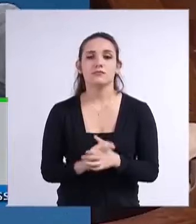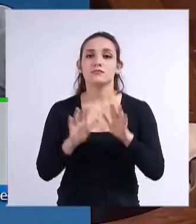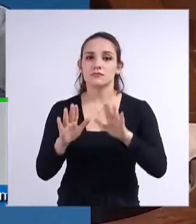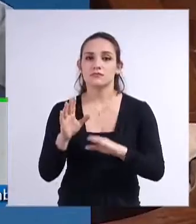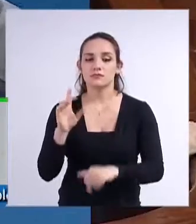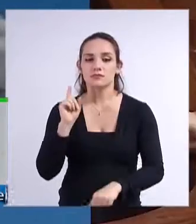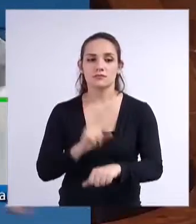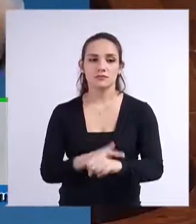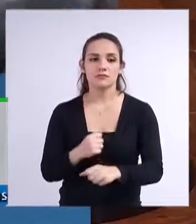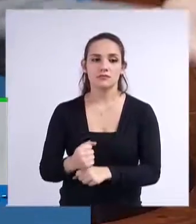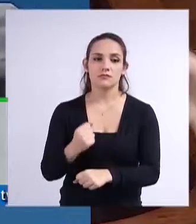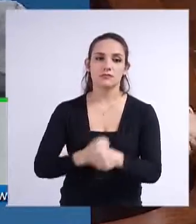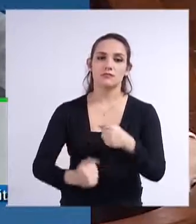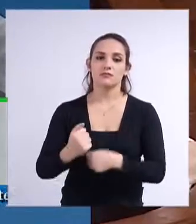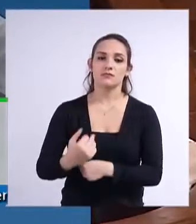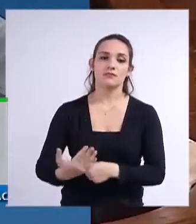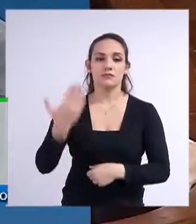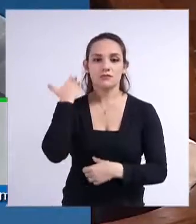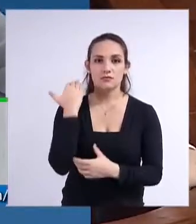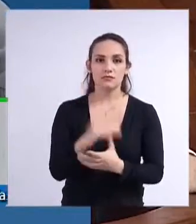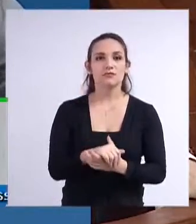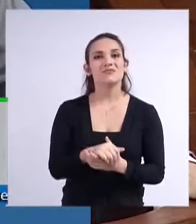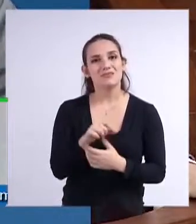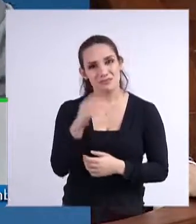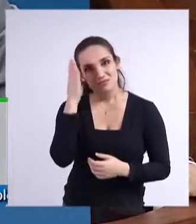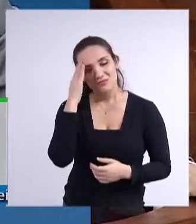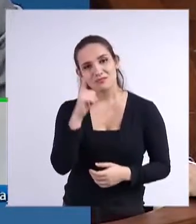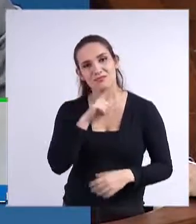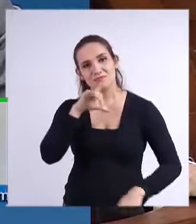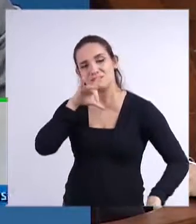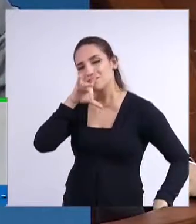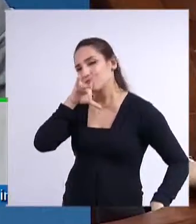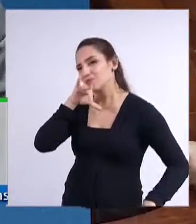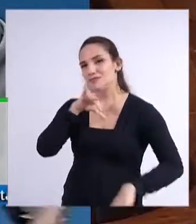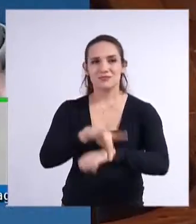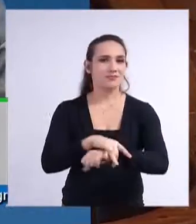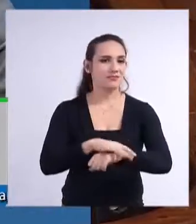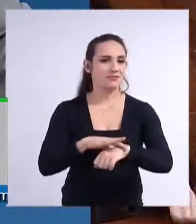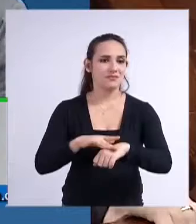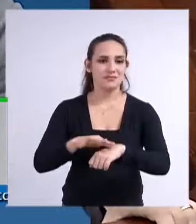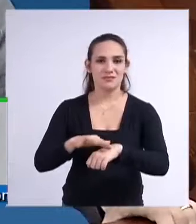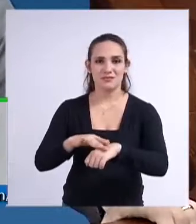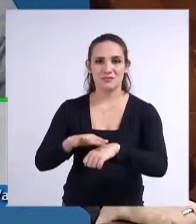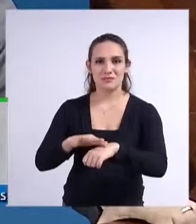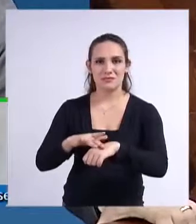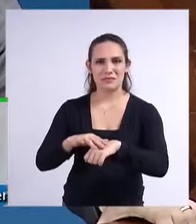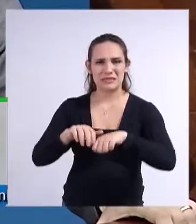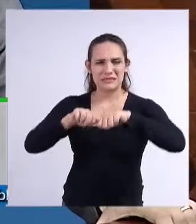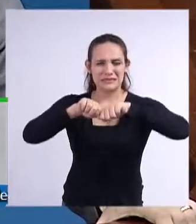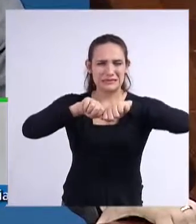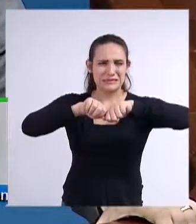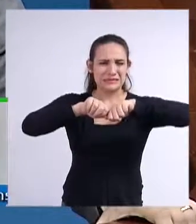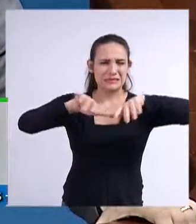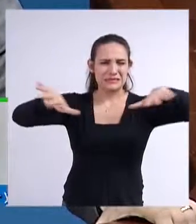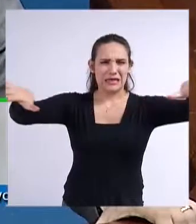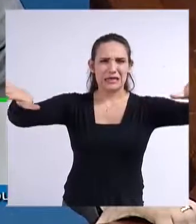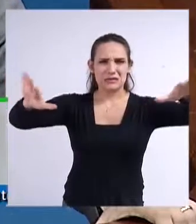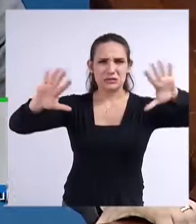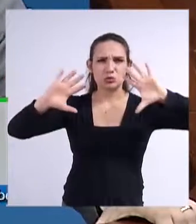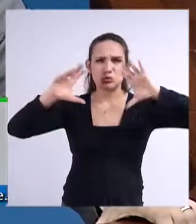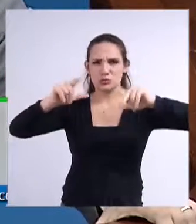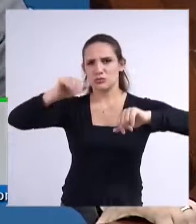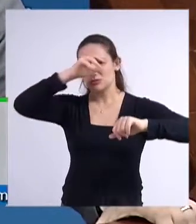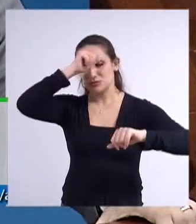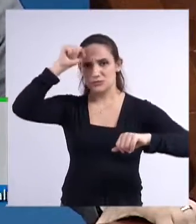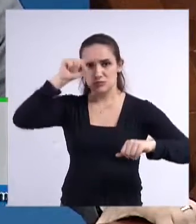passada, diante de uma epidemia que também teve repercussão em todo o Mato